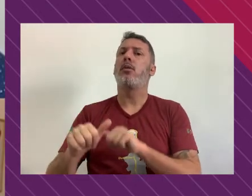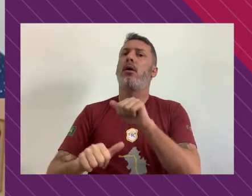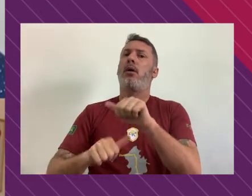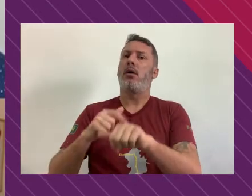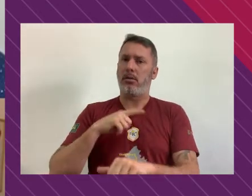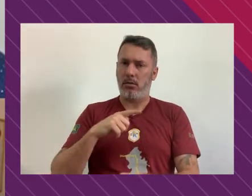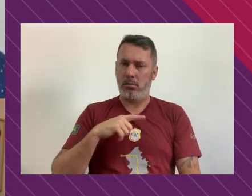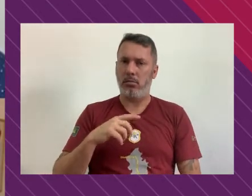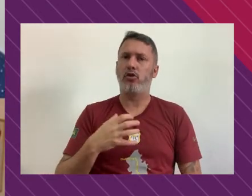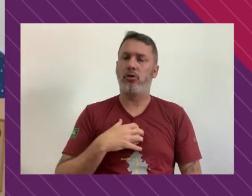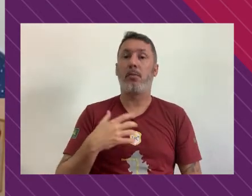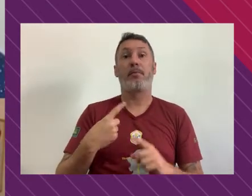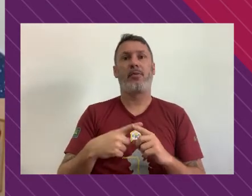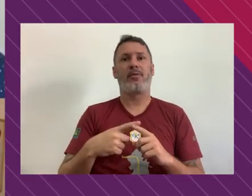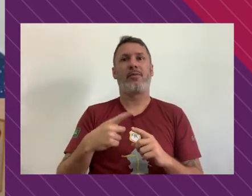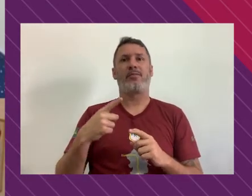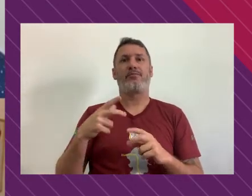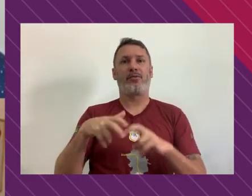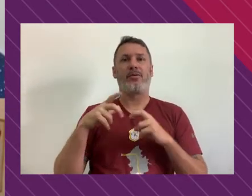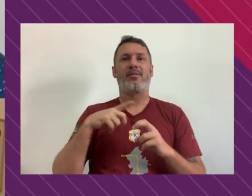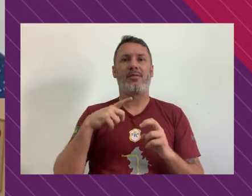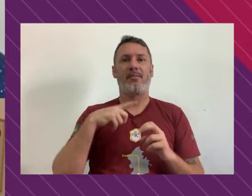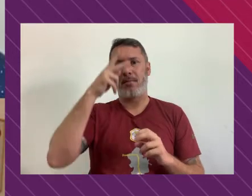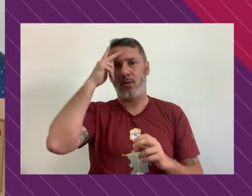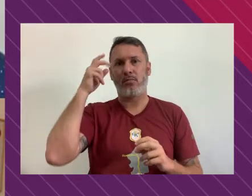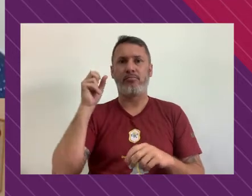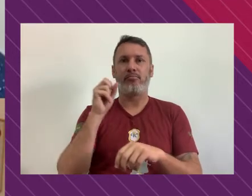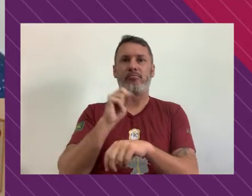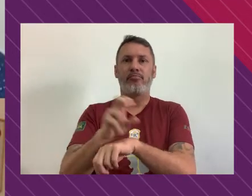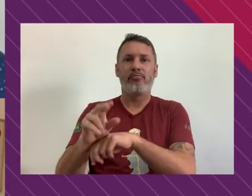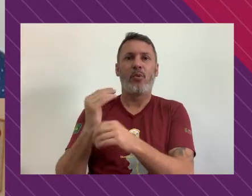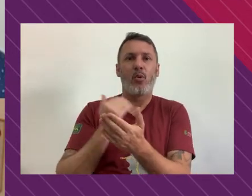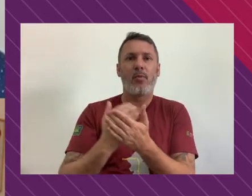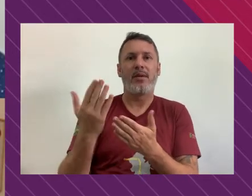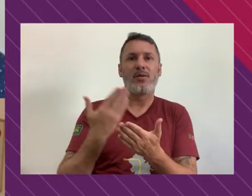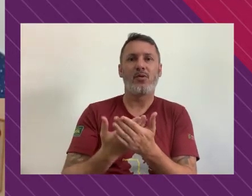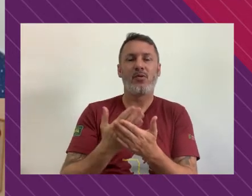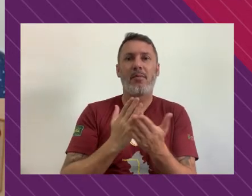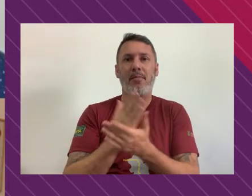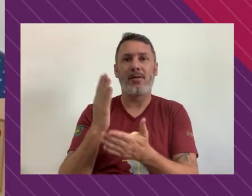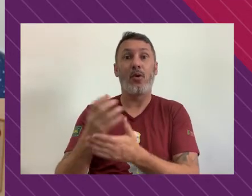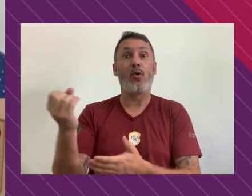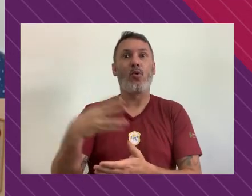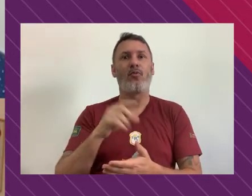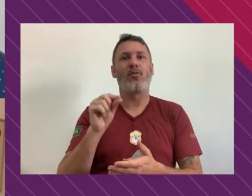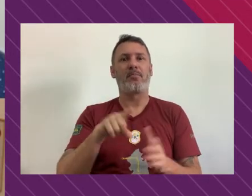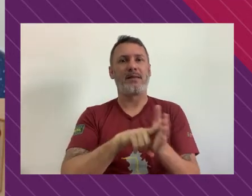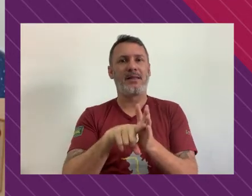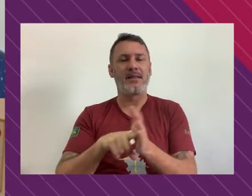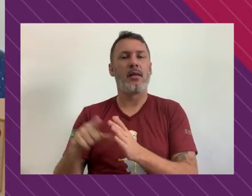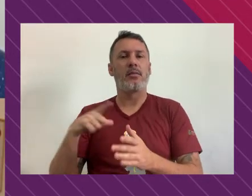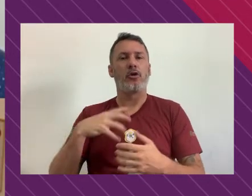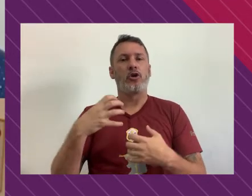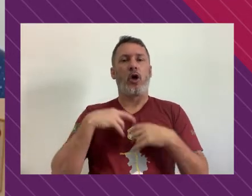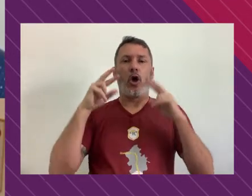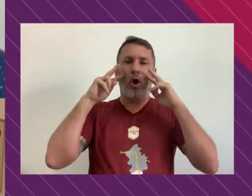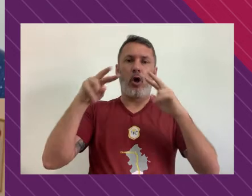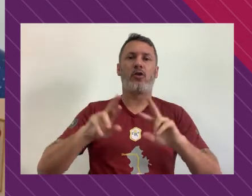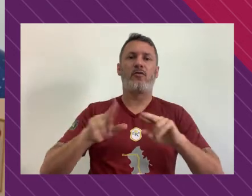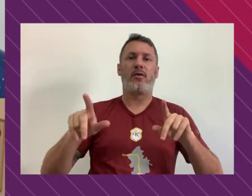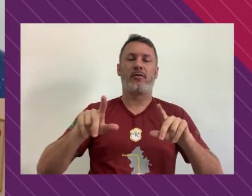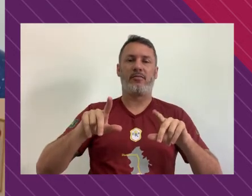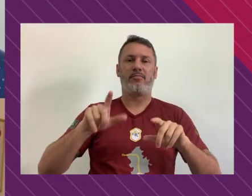pode falar, para mim é mais difícil. Tudo bem, então coloque-se para aprender, para praticar, para se desenvolver. Difícil